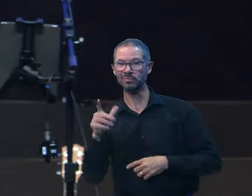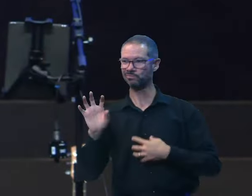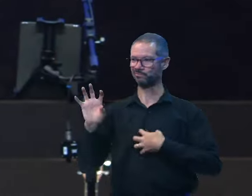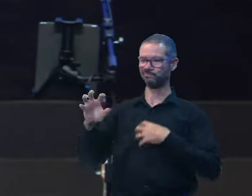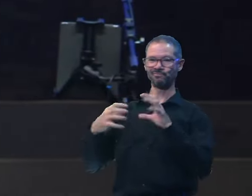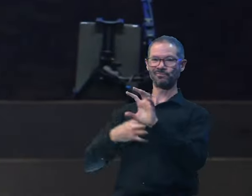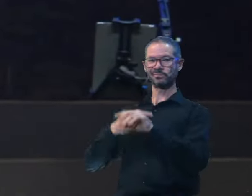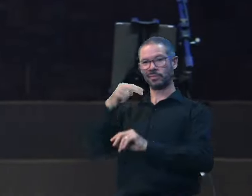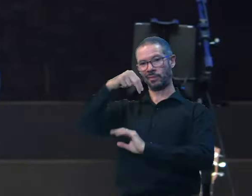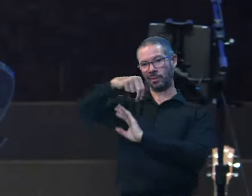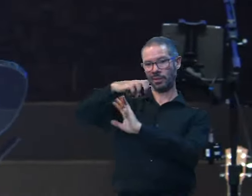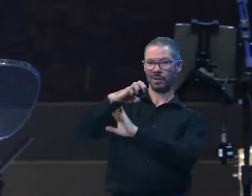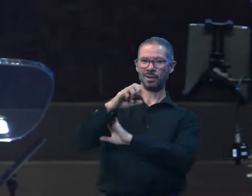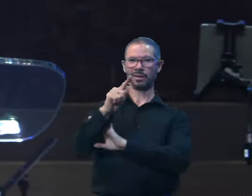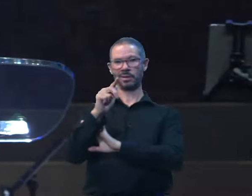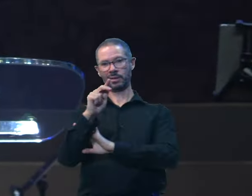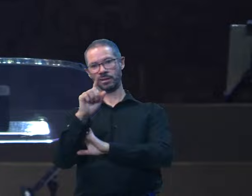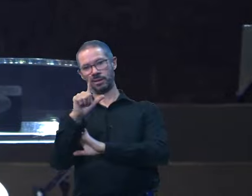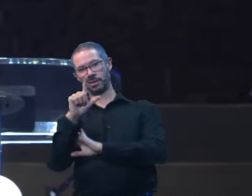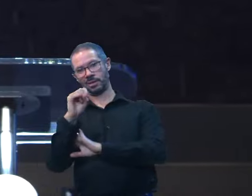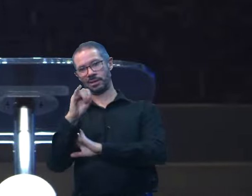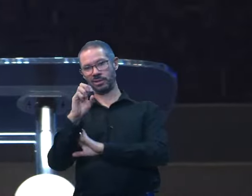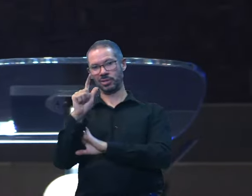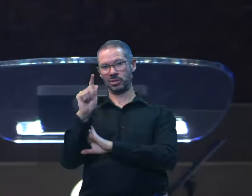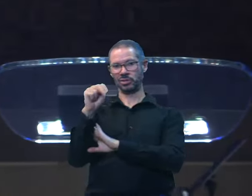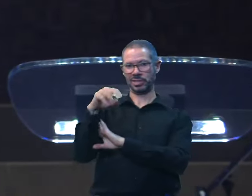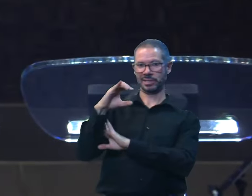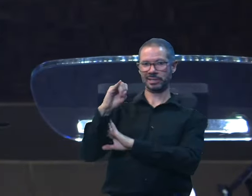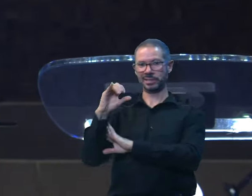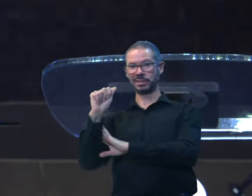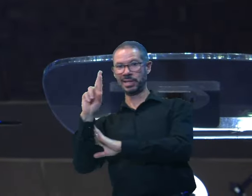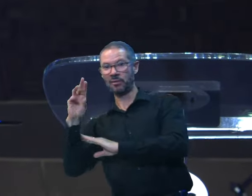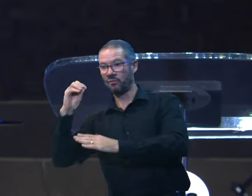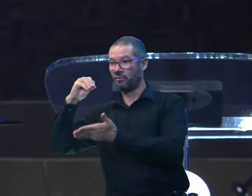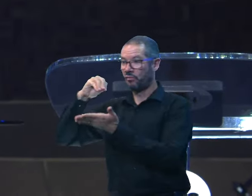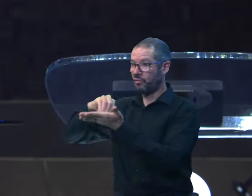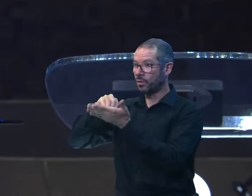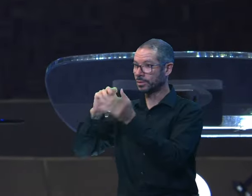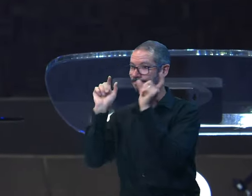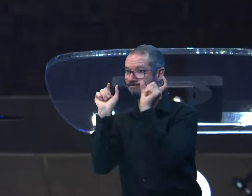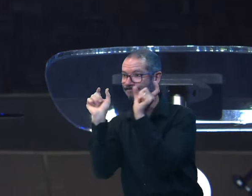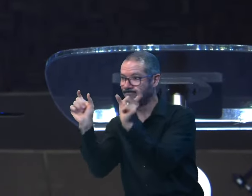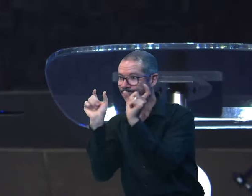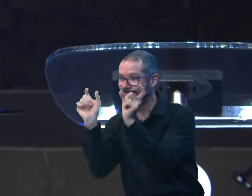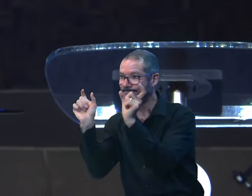Negligenciar significa a falta do cuidado. Deixar de prestar atenção.